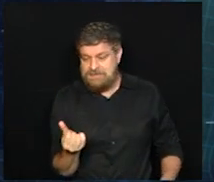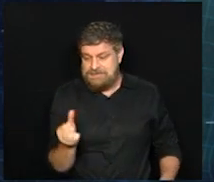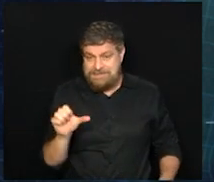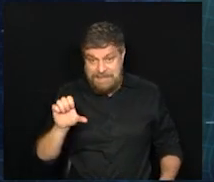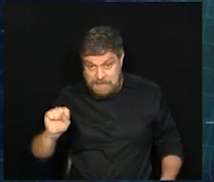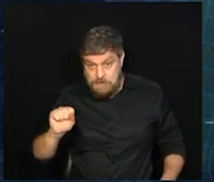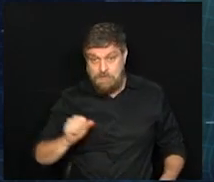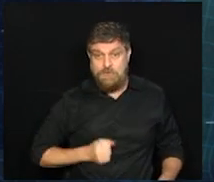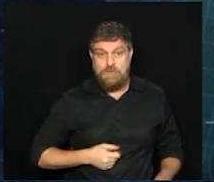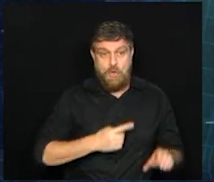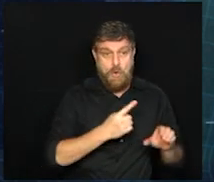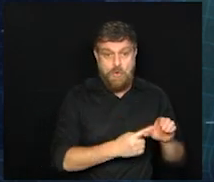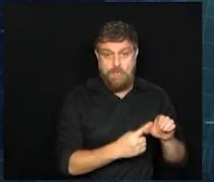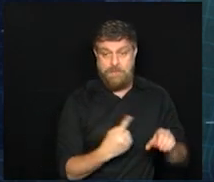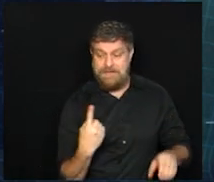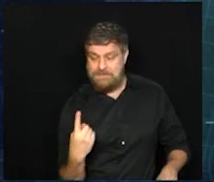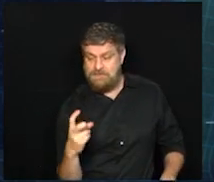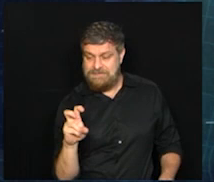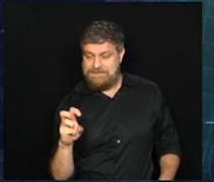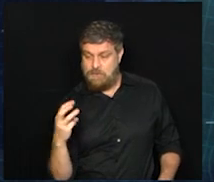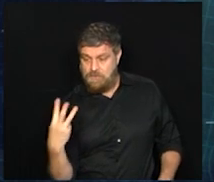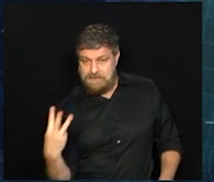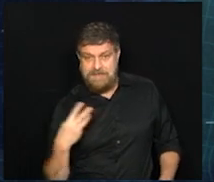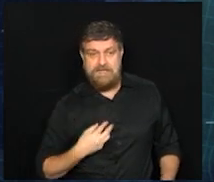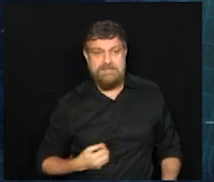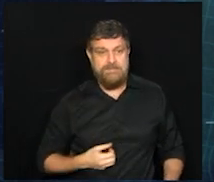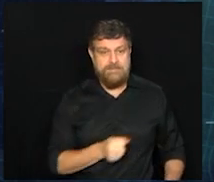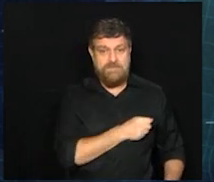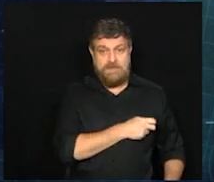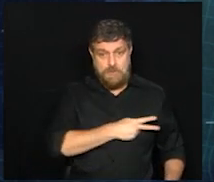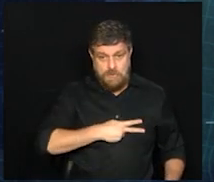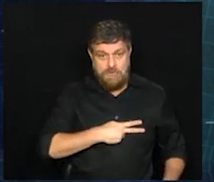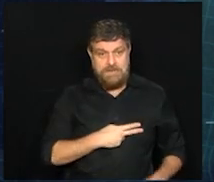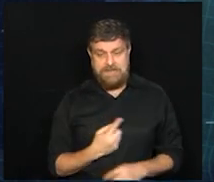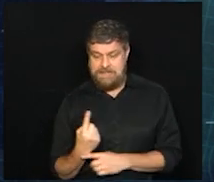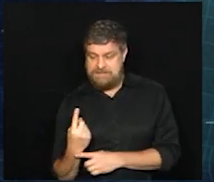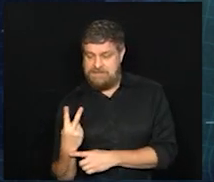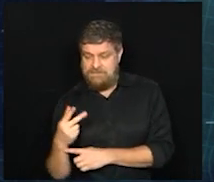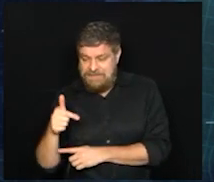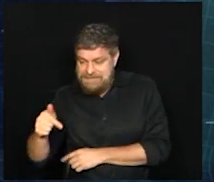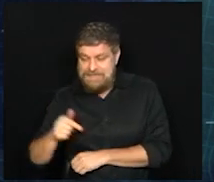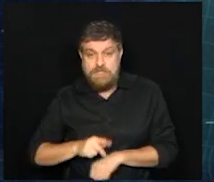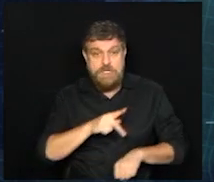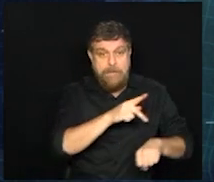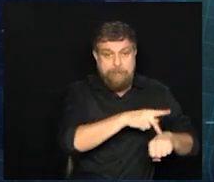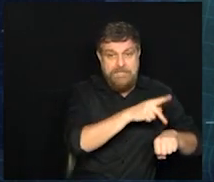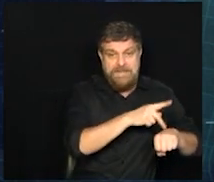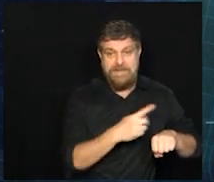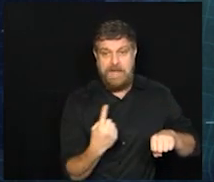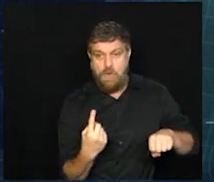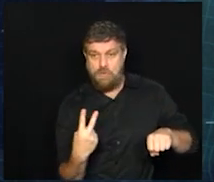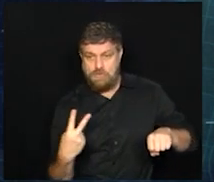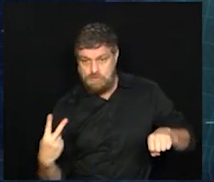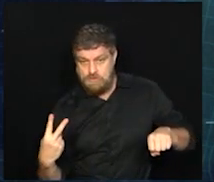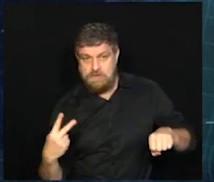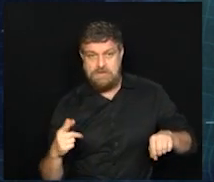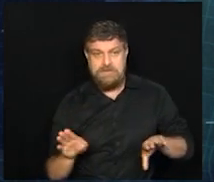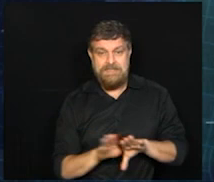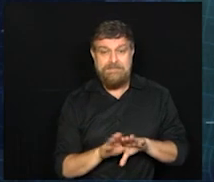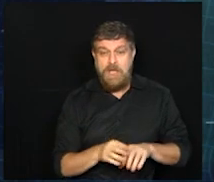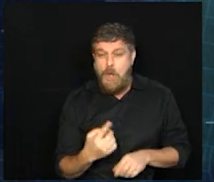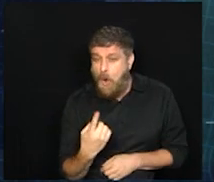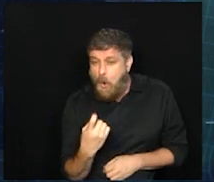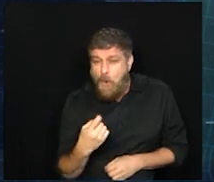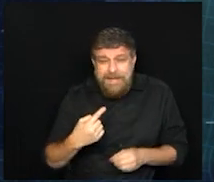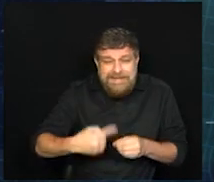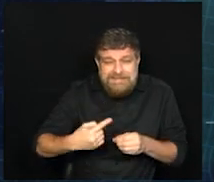168, Cosmópolis 153, Arthur Nogueira 127, Pedreira 122 e as únicas